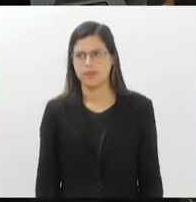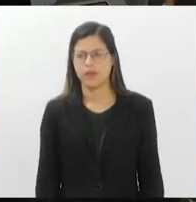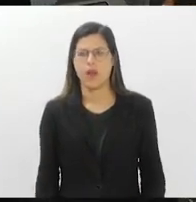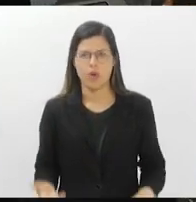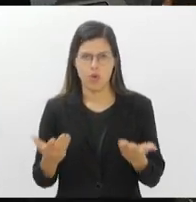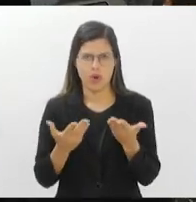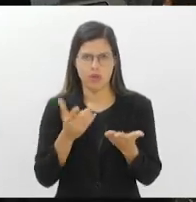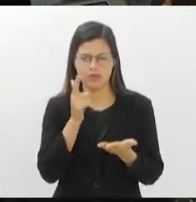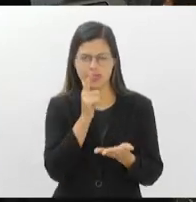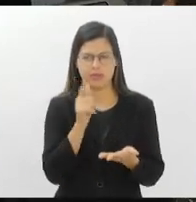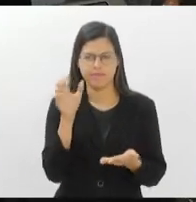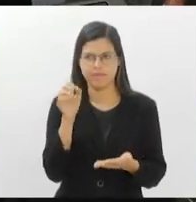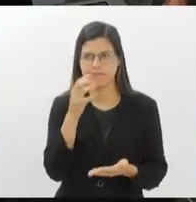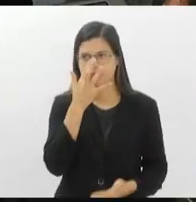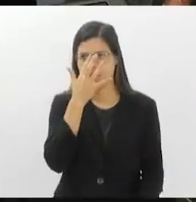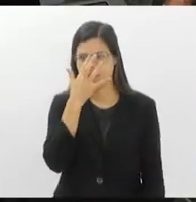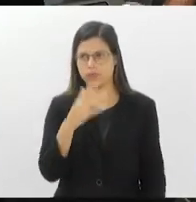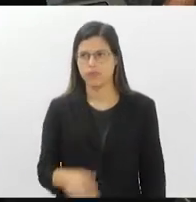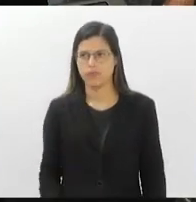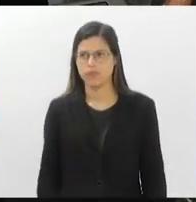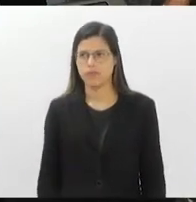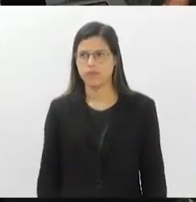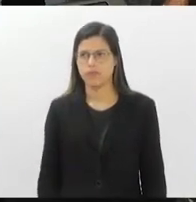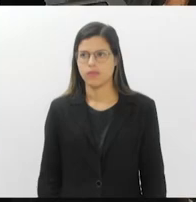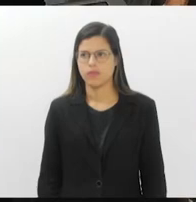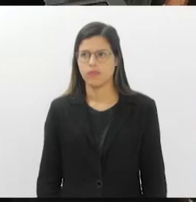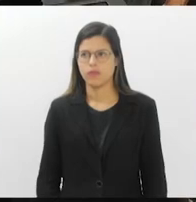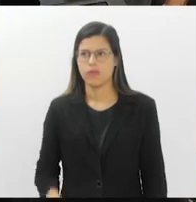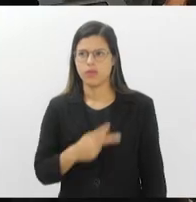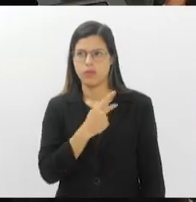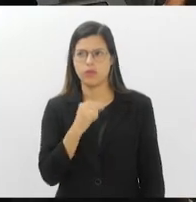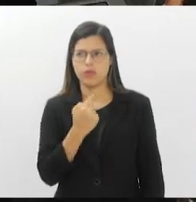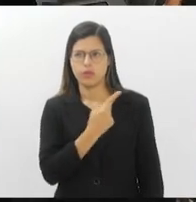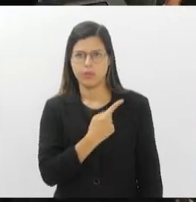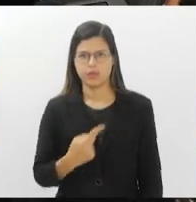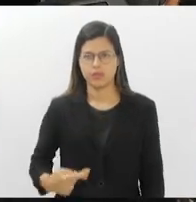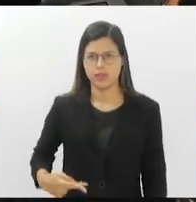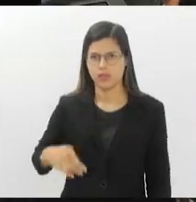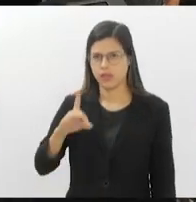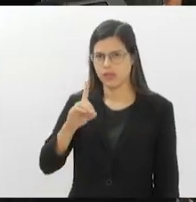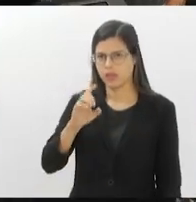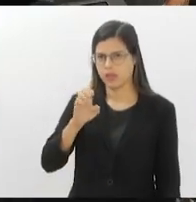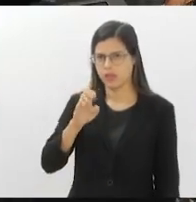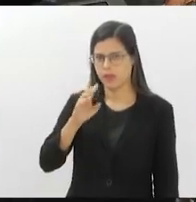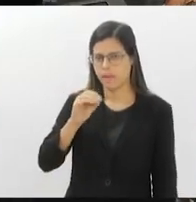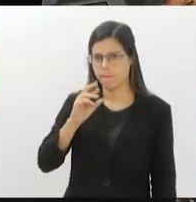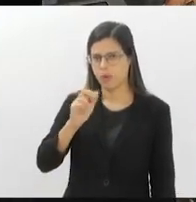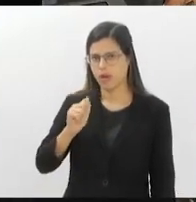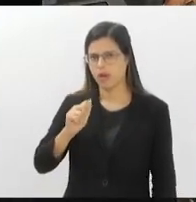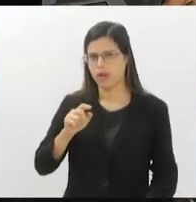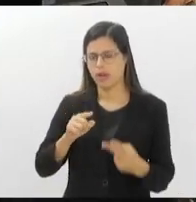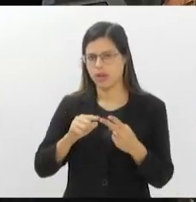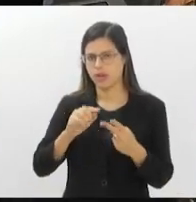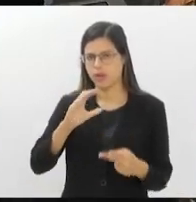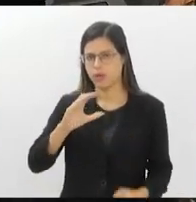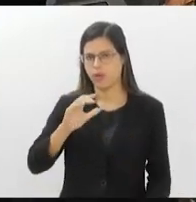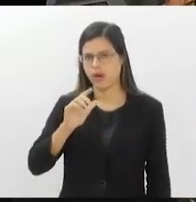Agora sim. Passar a palavra aqui para os nossos presidentes, a Débora e o Cláudio.